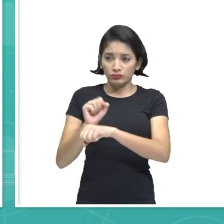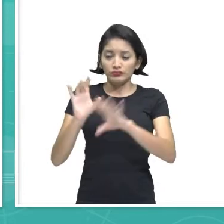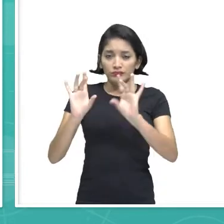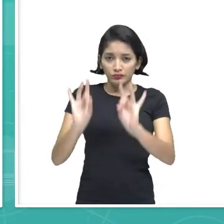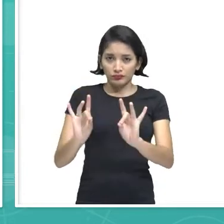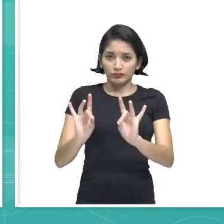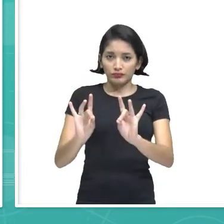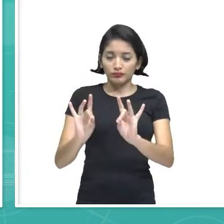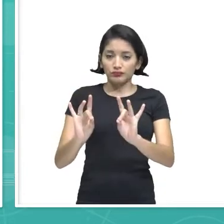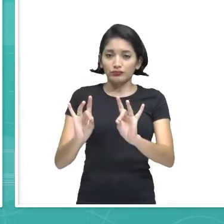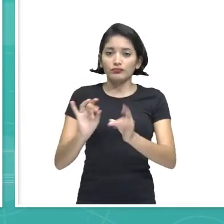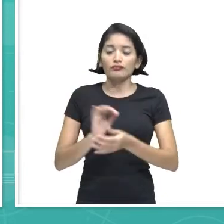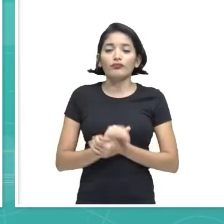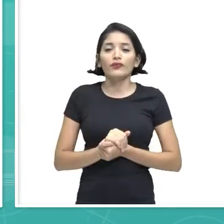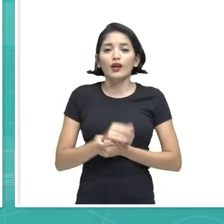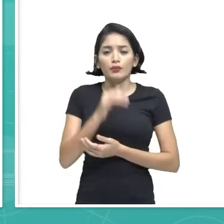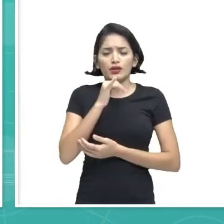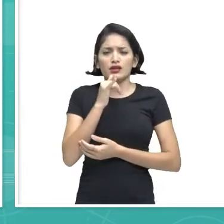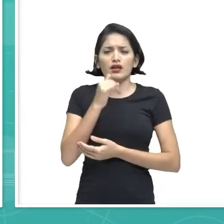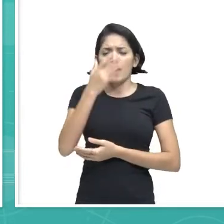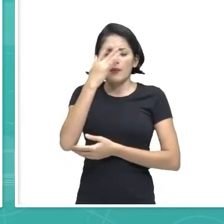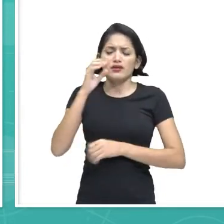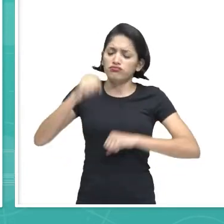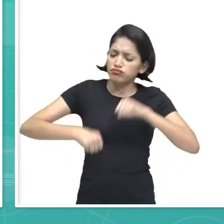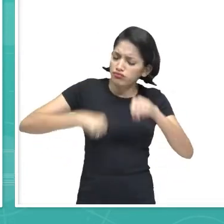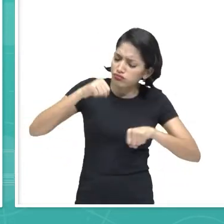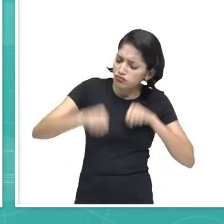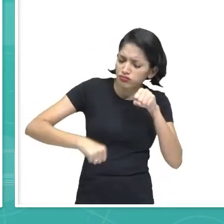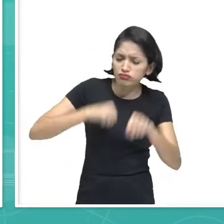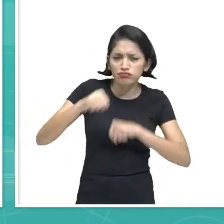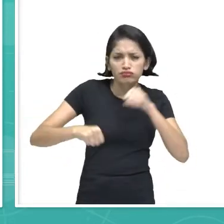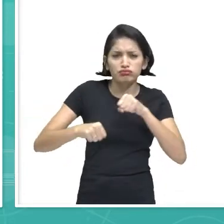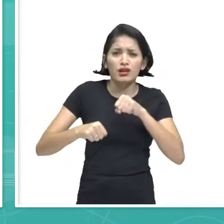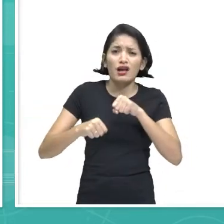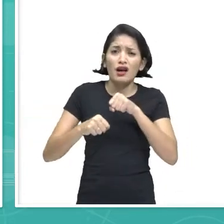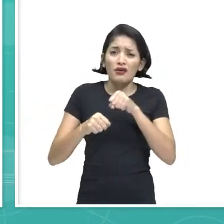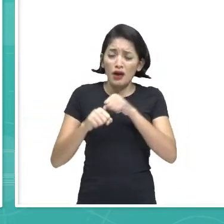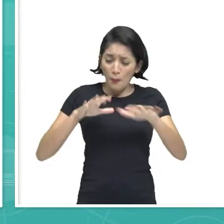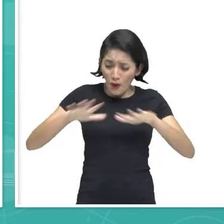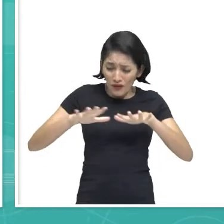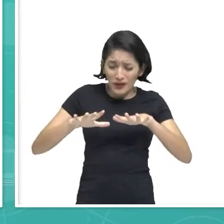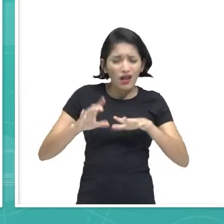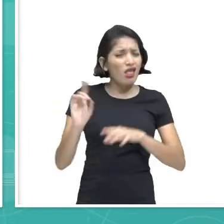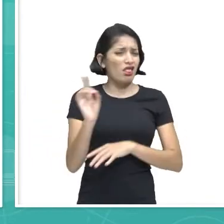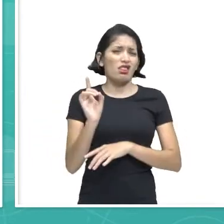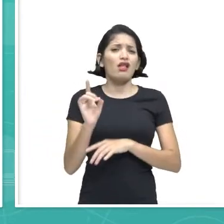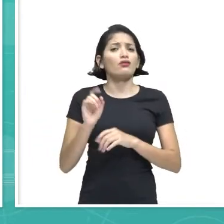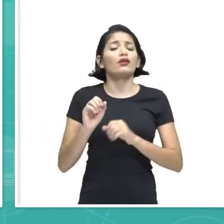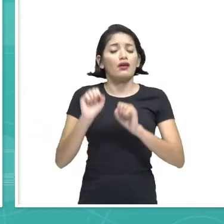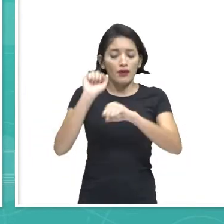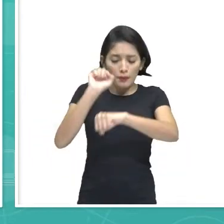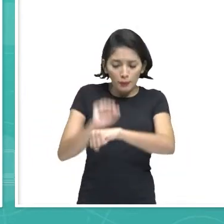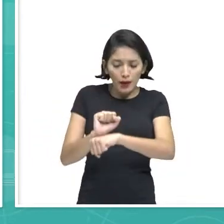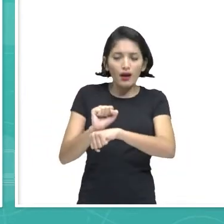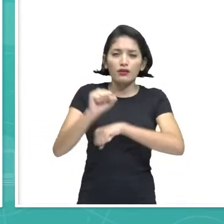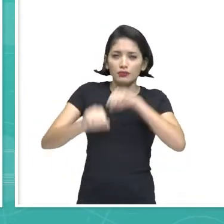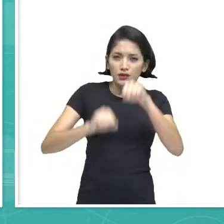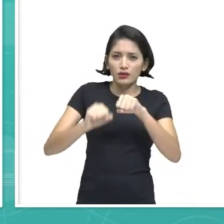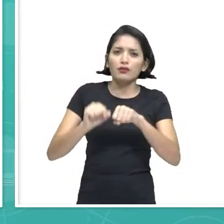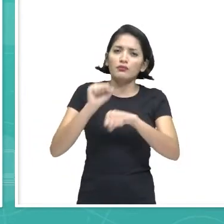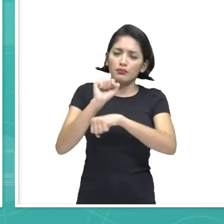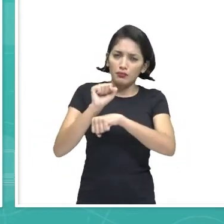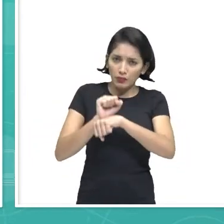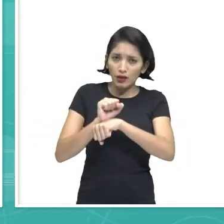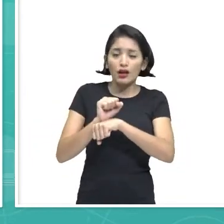Ou seja, a pessoa pode pedalar, pedalar, pedalar, ela não vai sair do lugar. O objetivo é ficar ali mesmo, paradinha, para que a gente